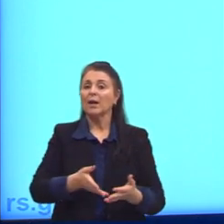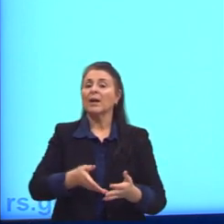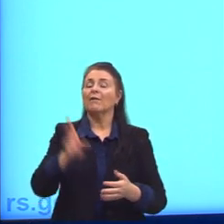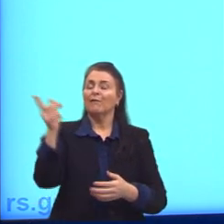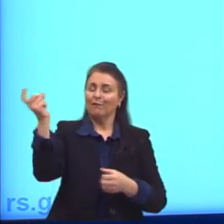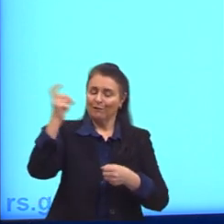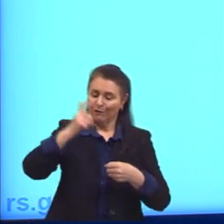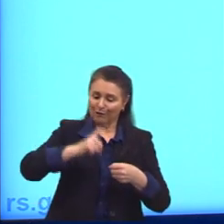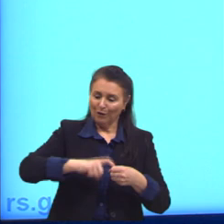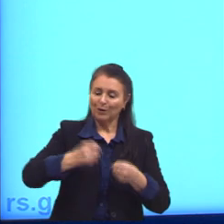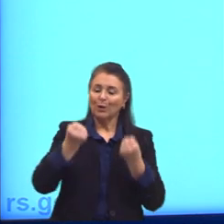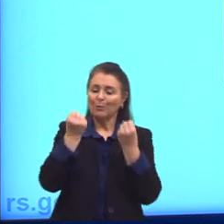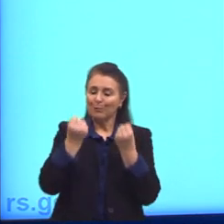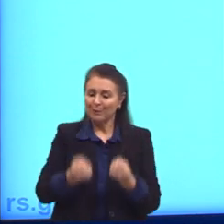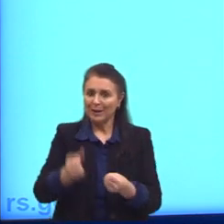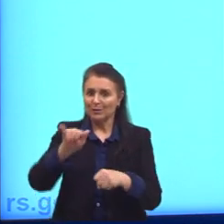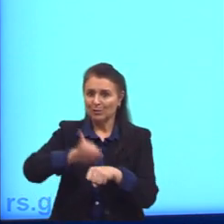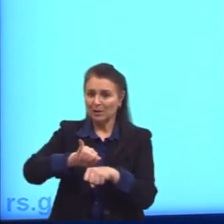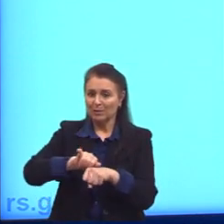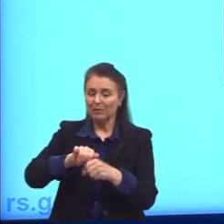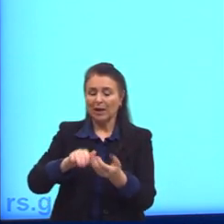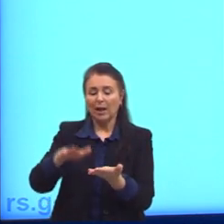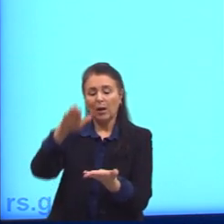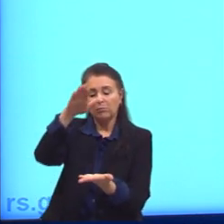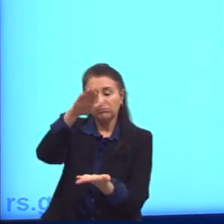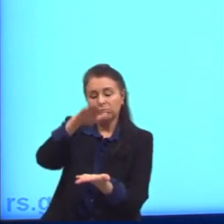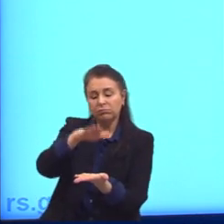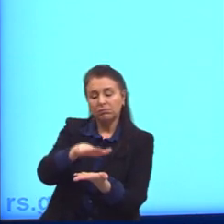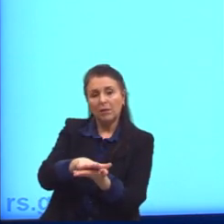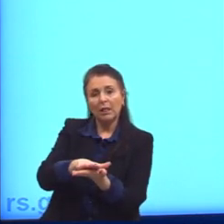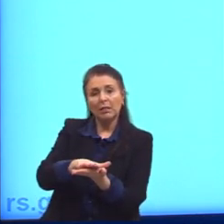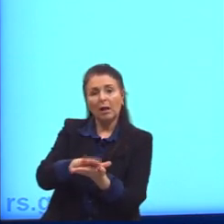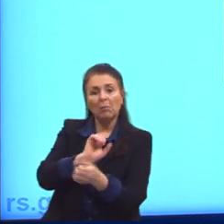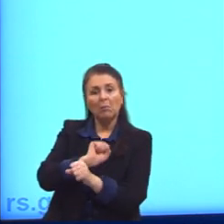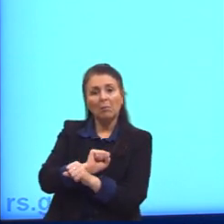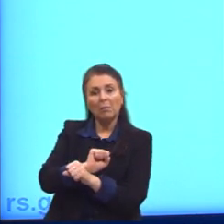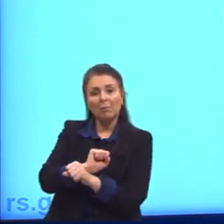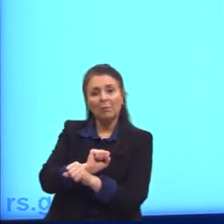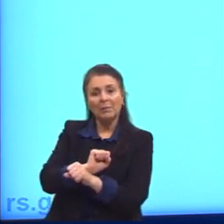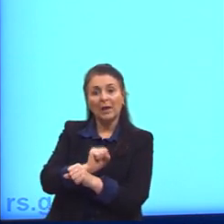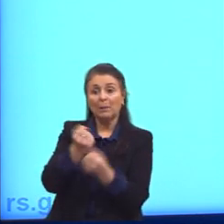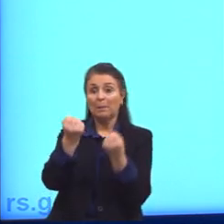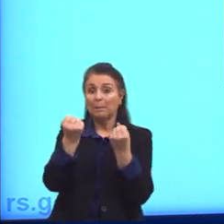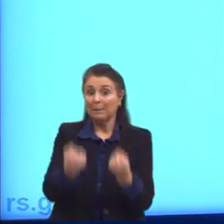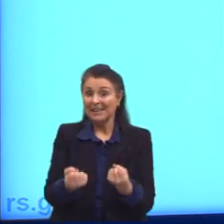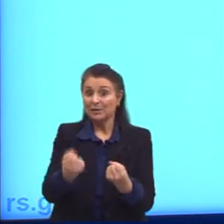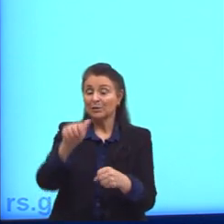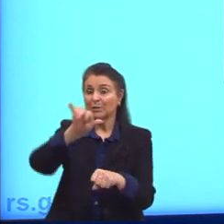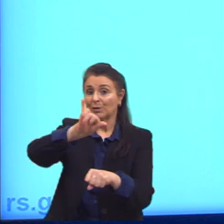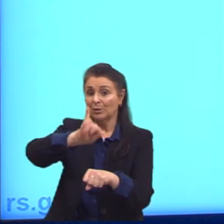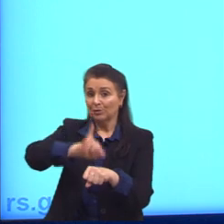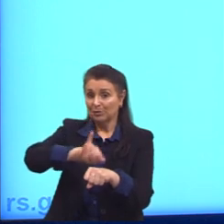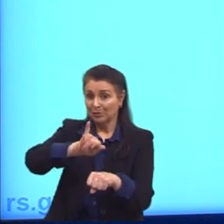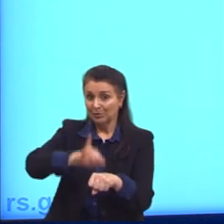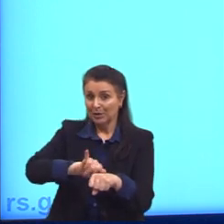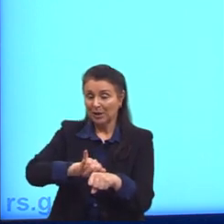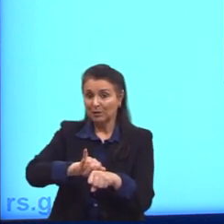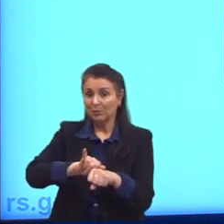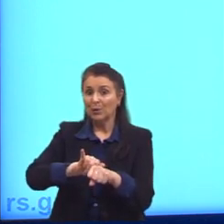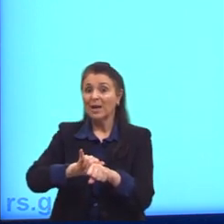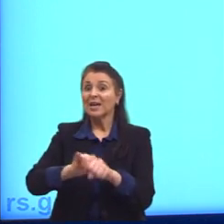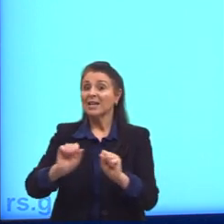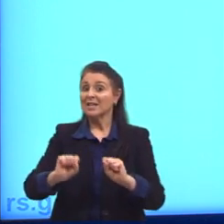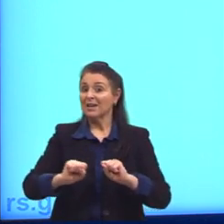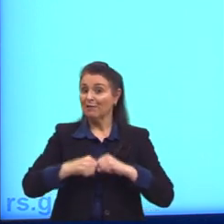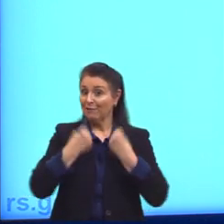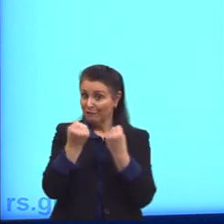Então para que se objeto fique paradinha aqui no fundo tem o peso do objeto e a força normal para cima